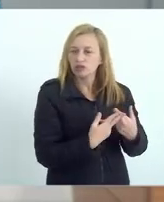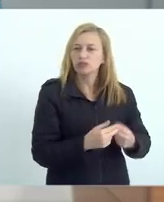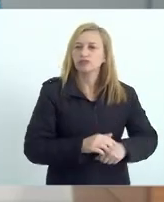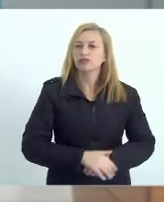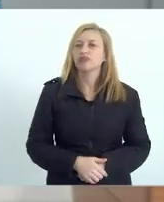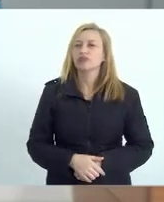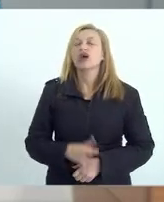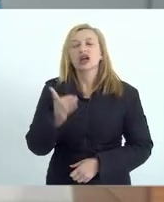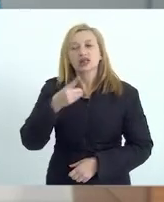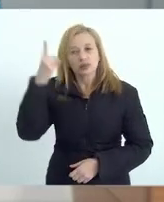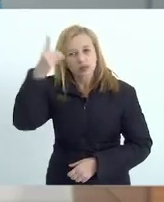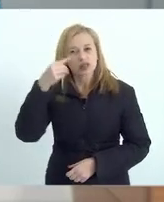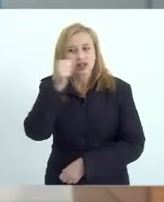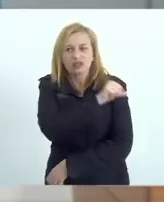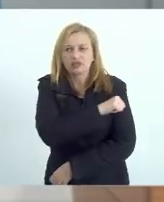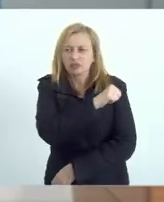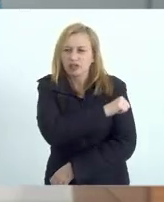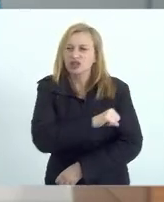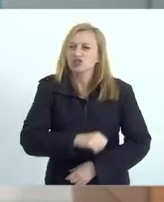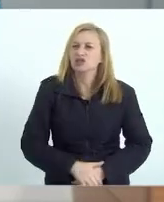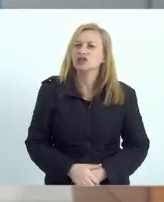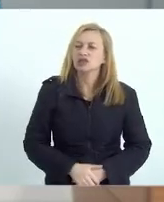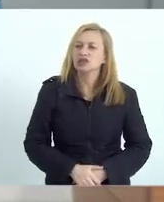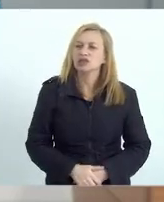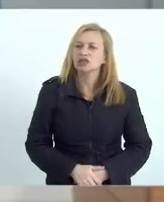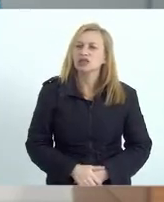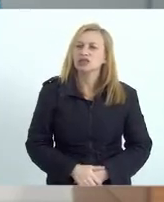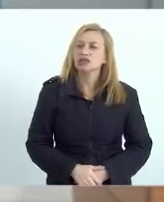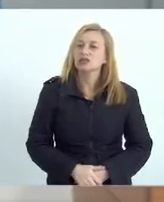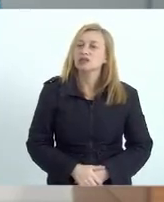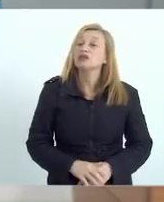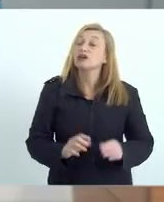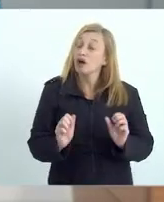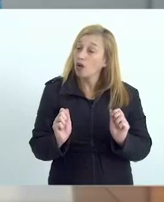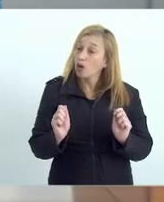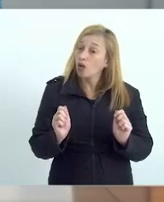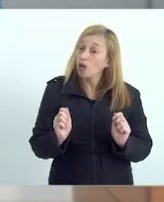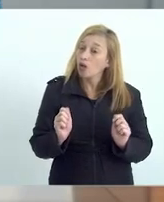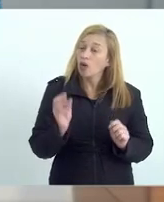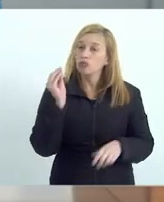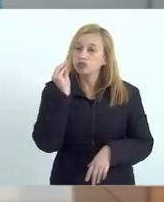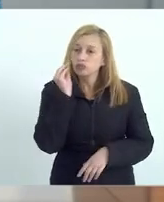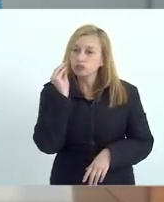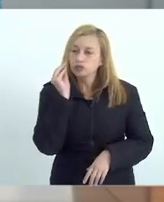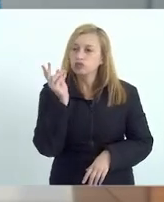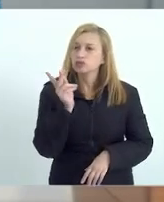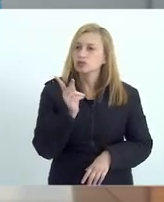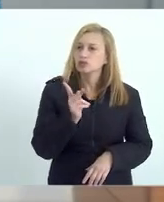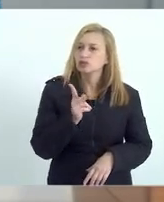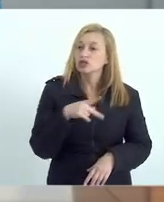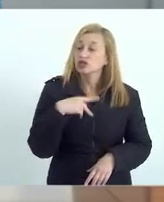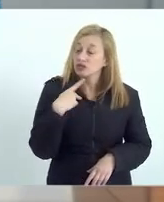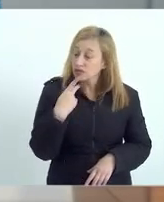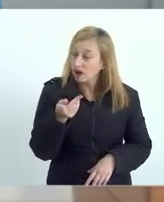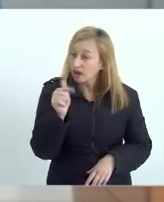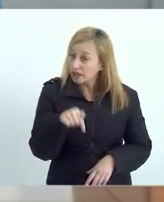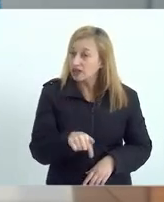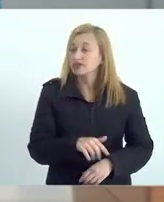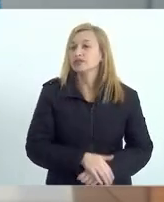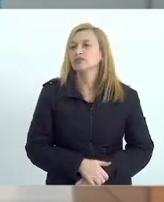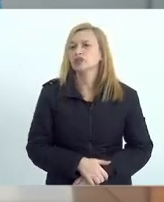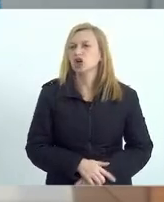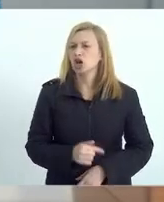agradeço a deputada enfermeira Rejane e por me dar essa oportunidade de registrar aqui